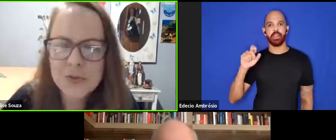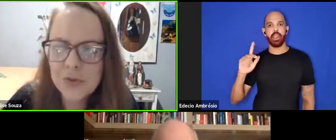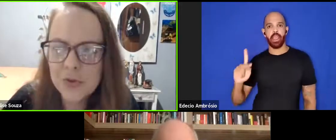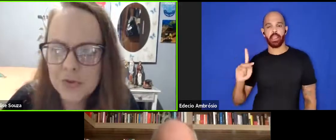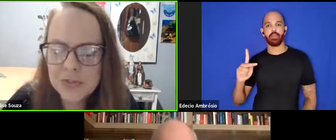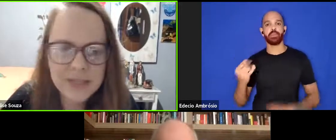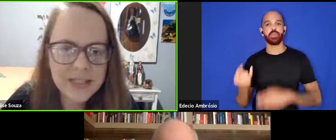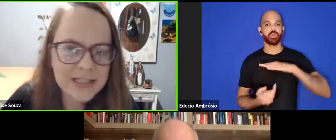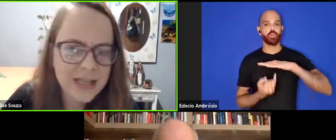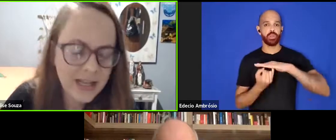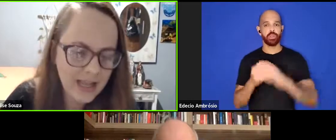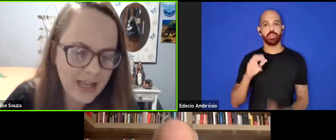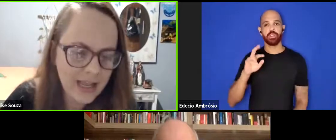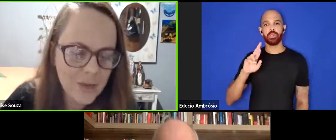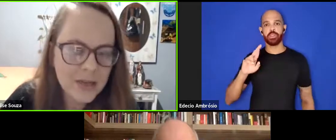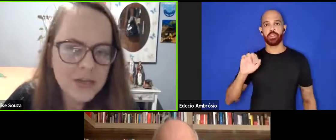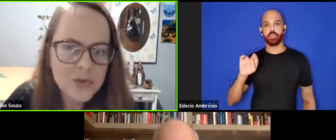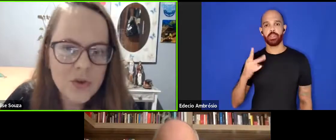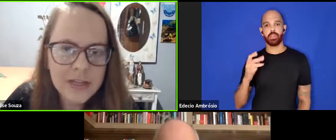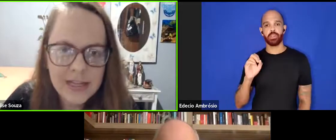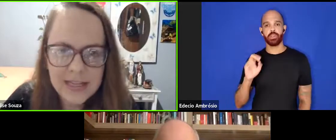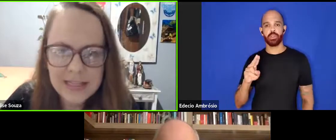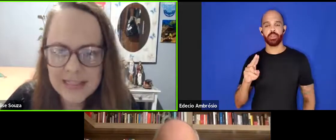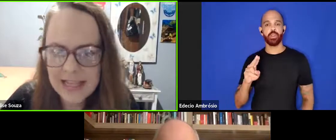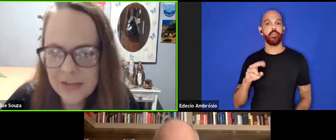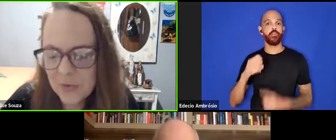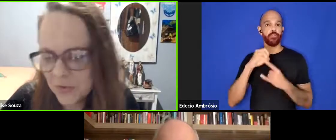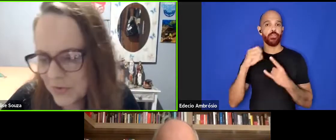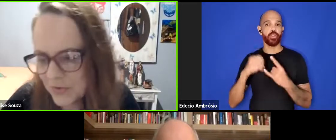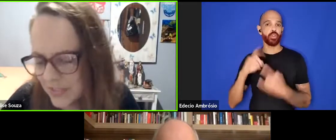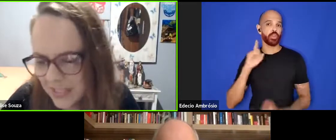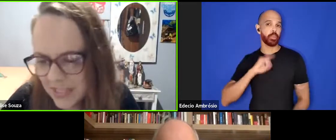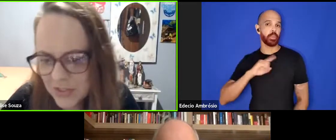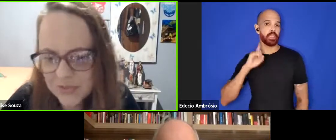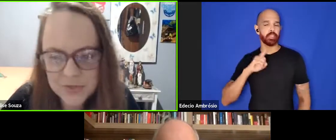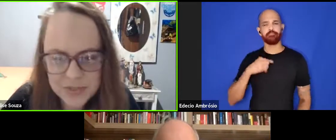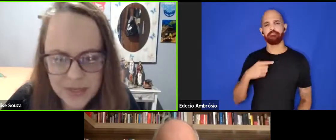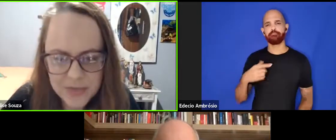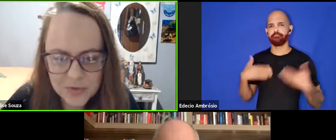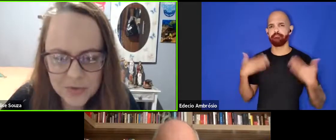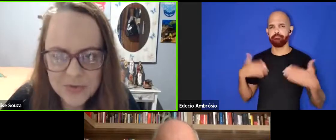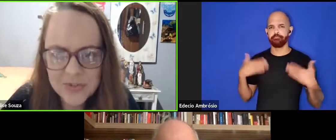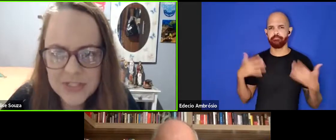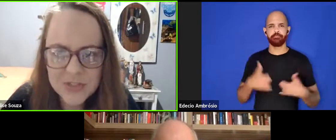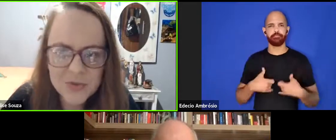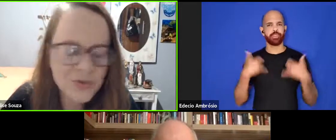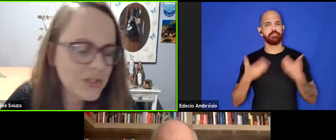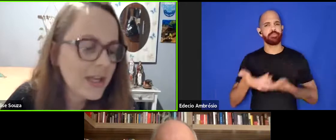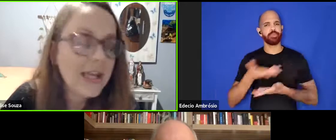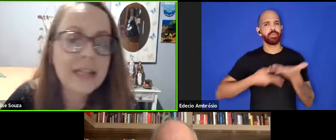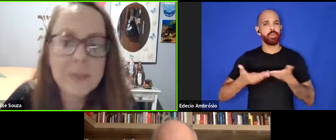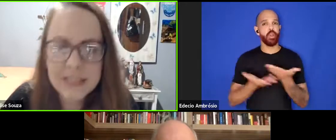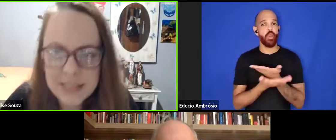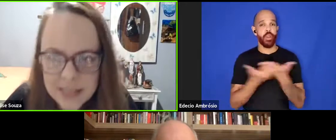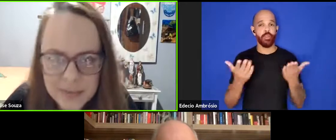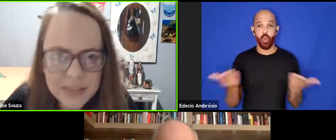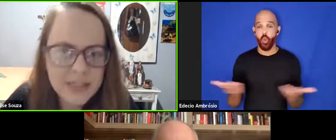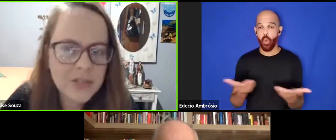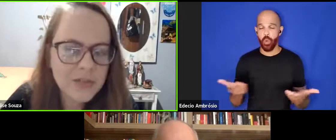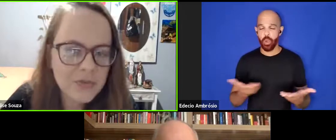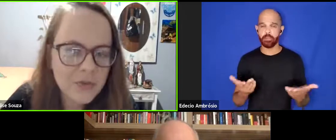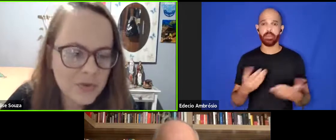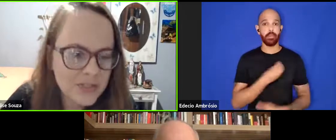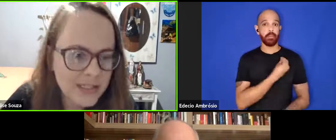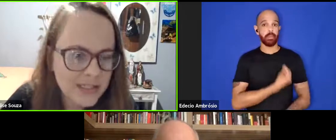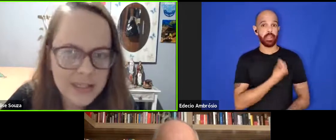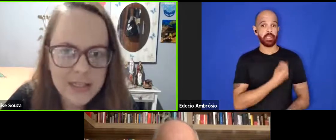René Rachou Fiocruz Minas. É uma grande honra e alegria estar aqui com todos vocês, dividir o espaço com todos vocês hoje, na presença da